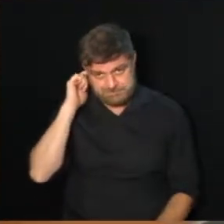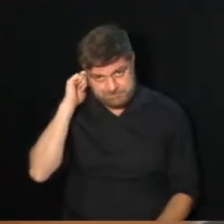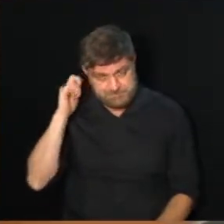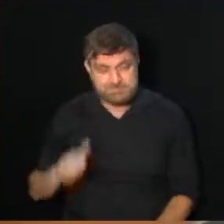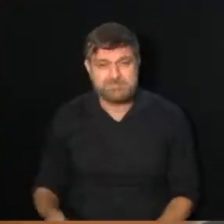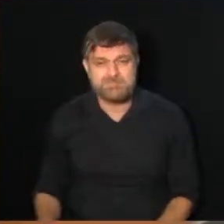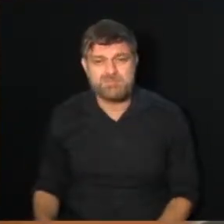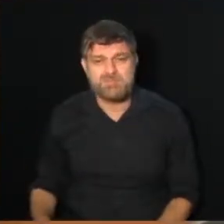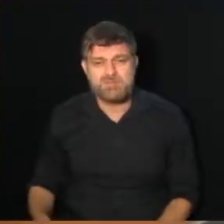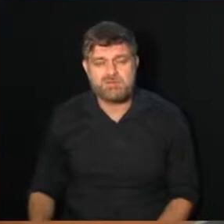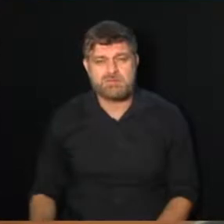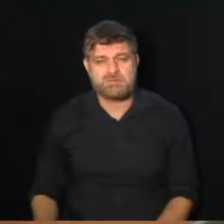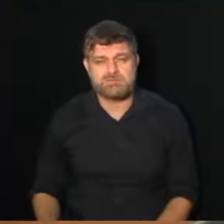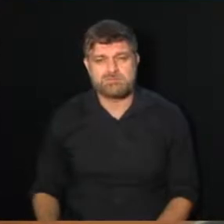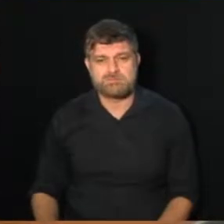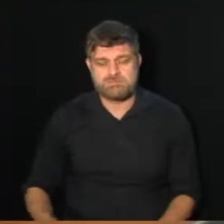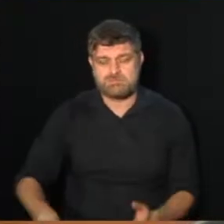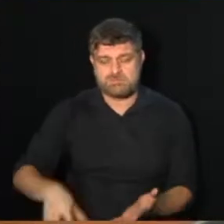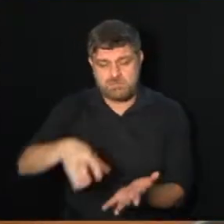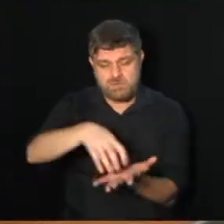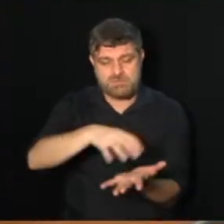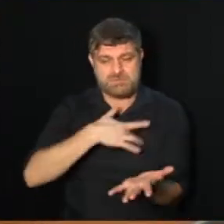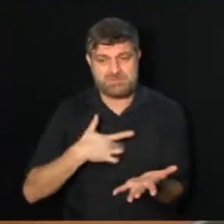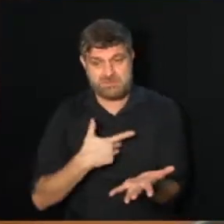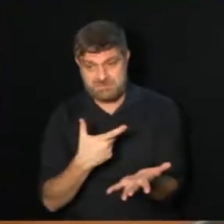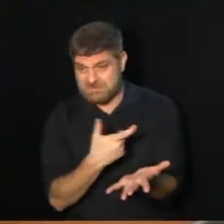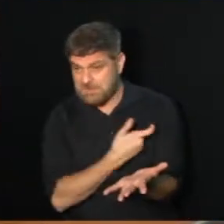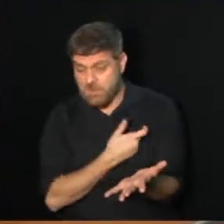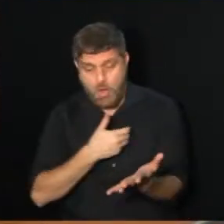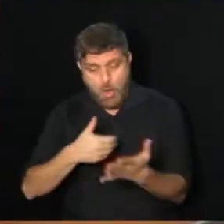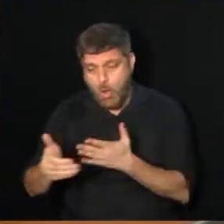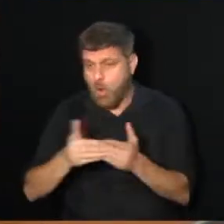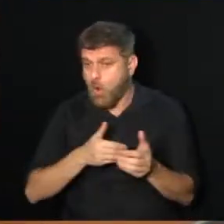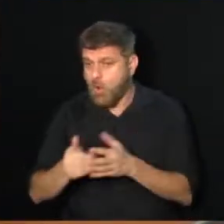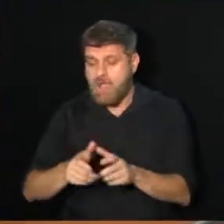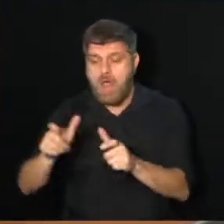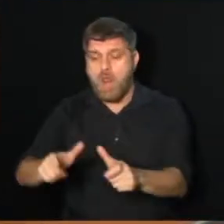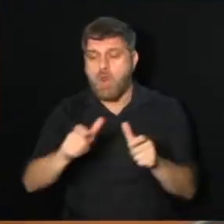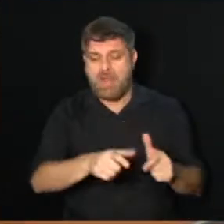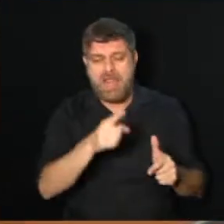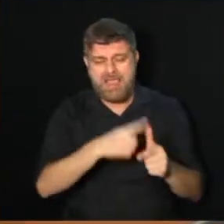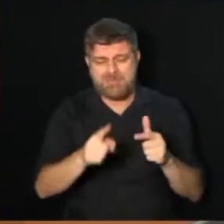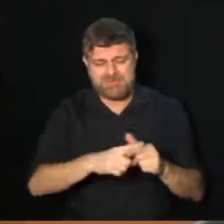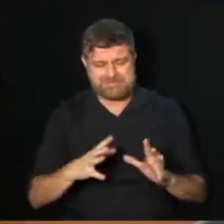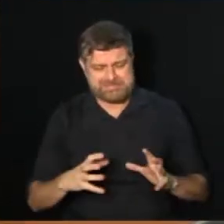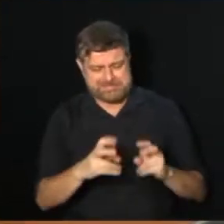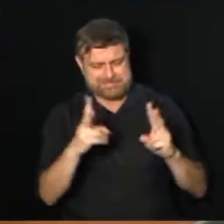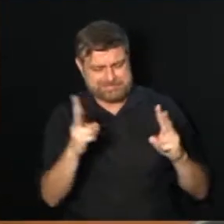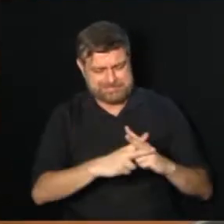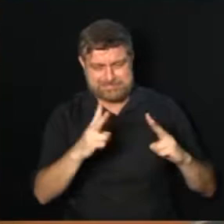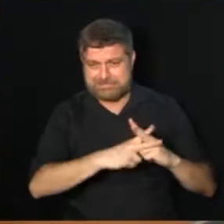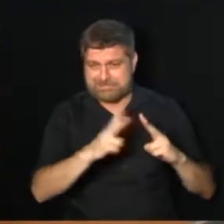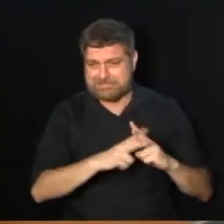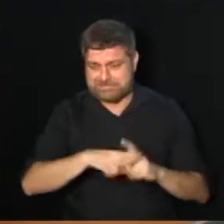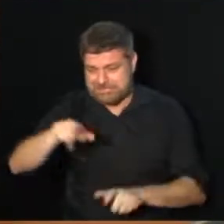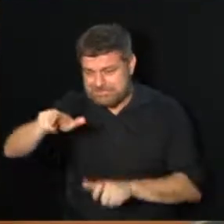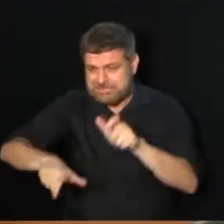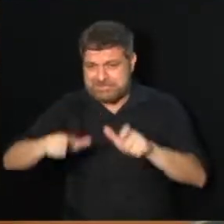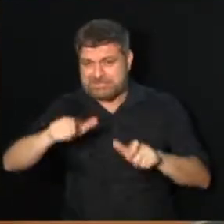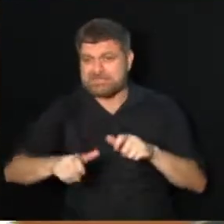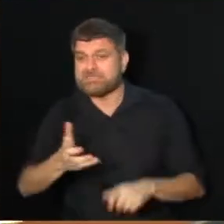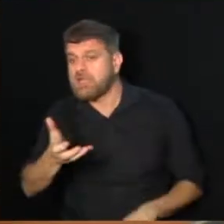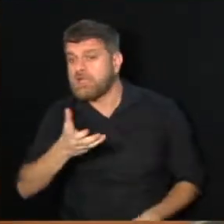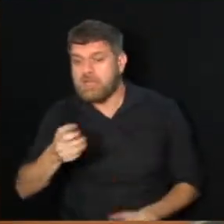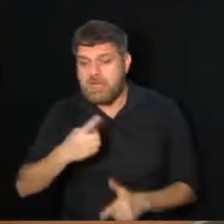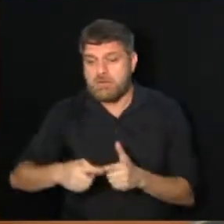disse, nos centros de saúde, onde tiver um problema que algumas pessoas estão envolvidas e queiram buscar